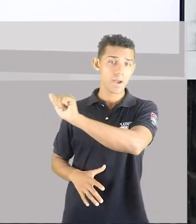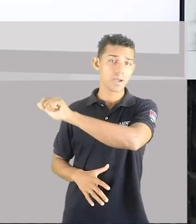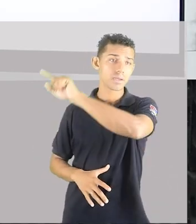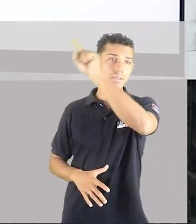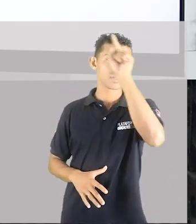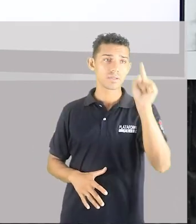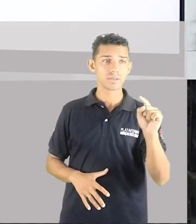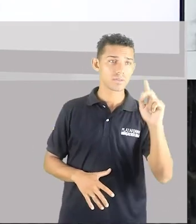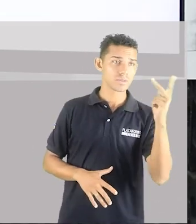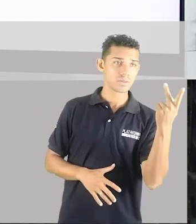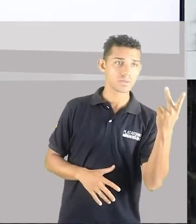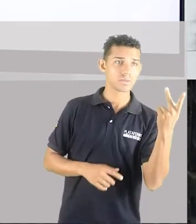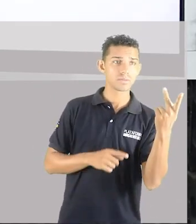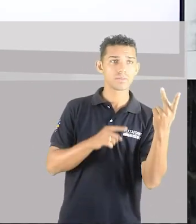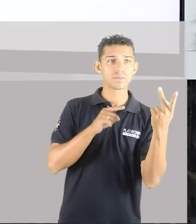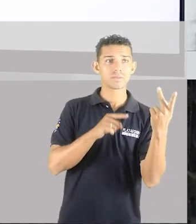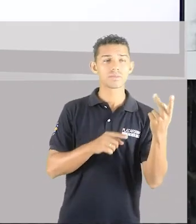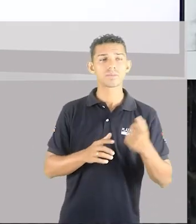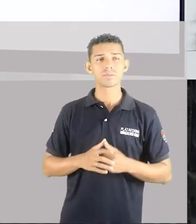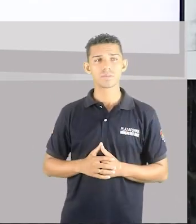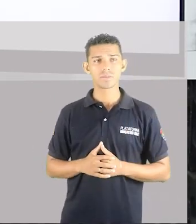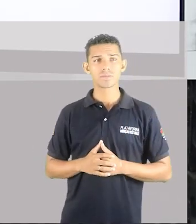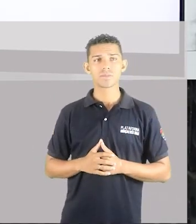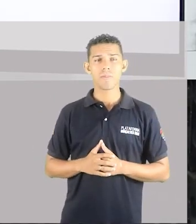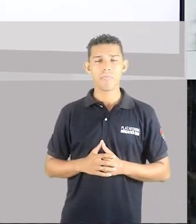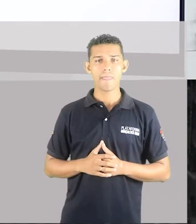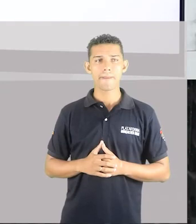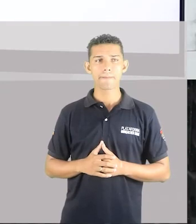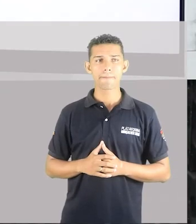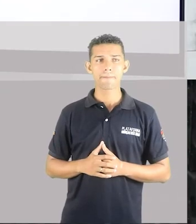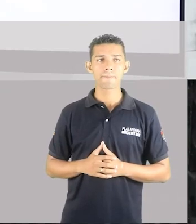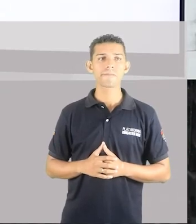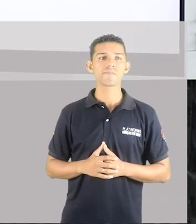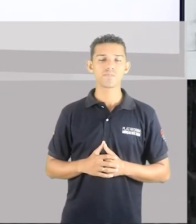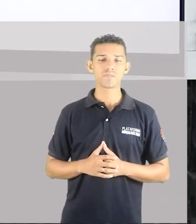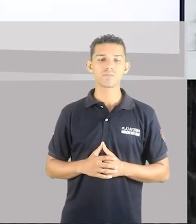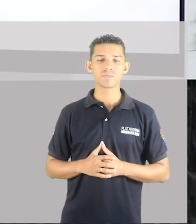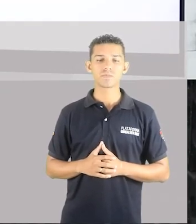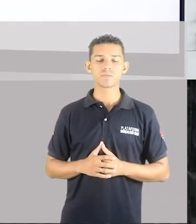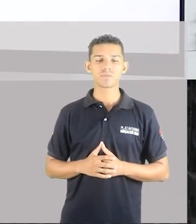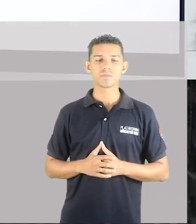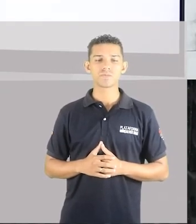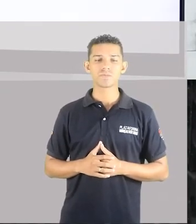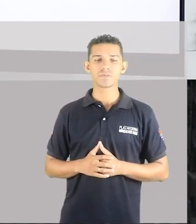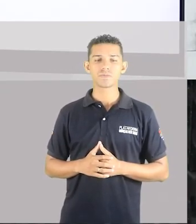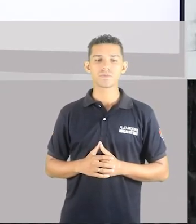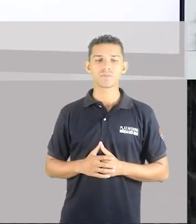hidrogênio. Ó. O hidrogênio vai para o lugar do bário e o bário vem para o lugar do hidrogênio, formando sulfato de bário.